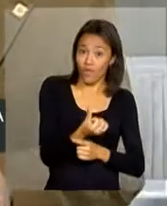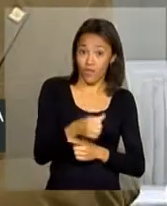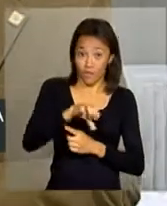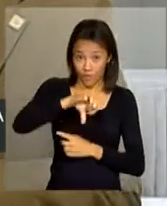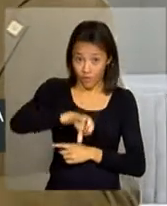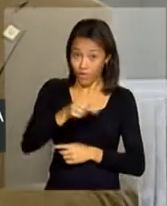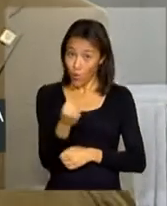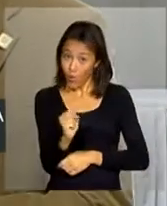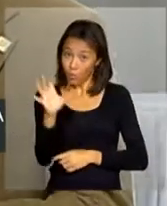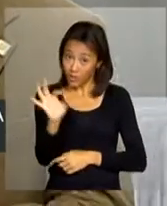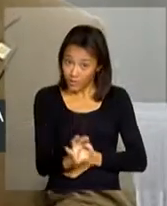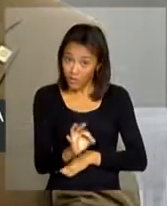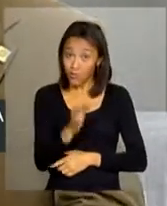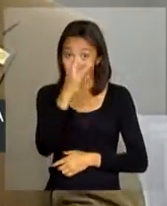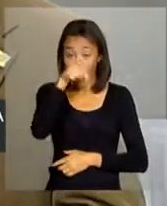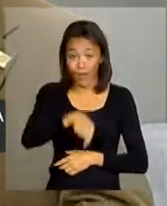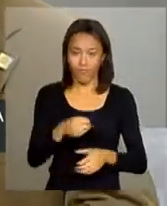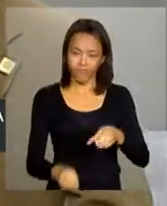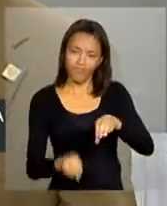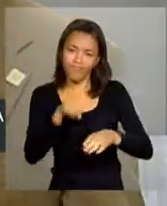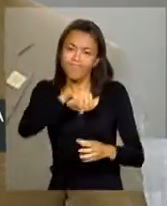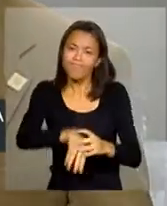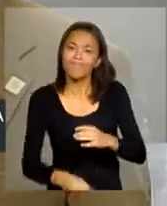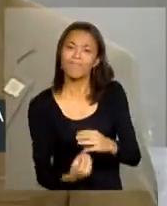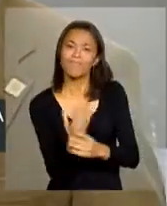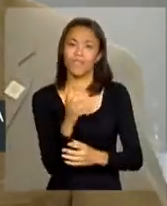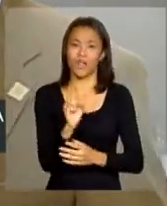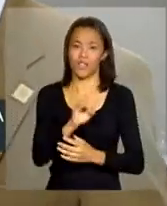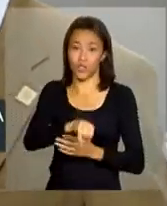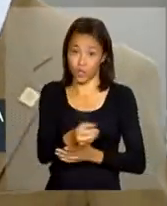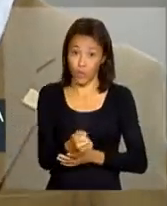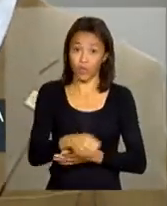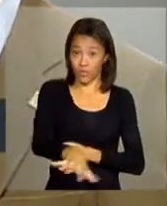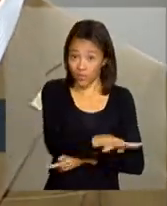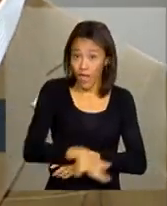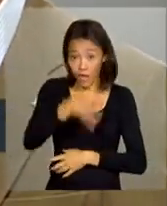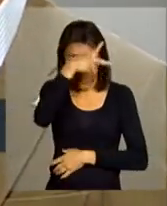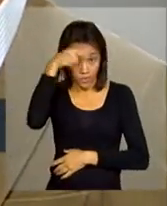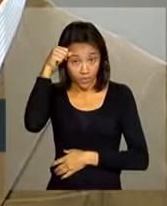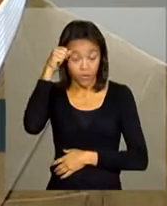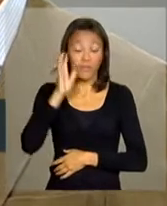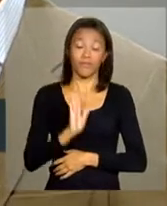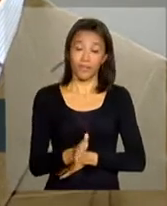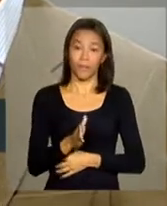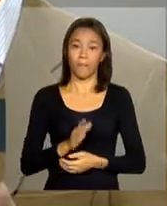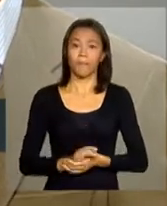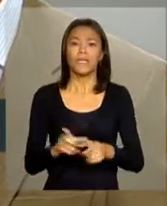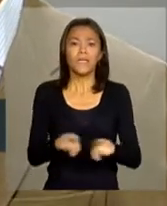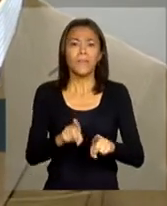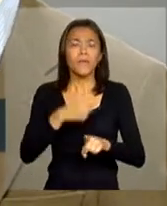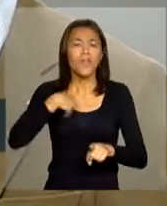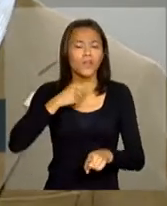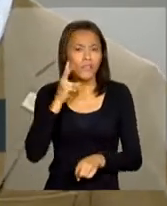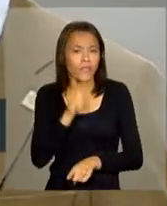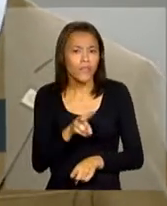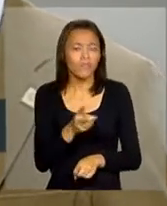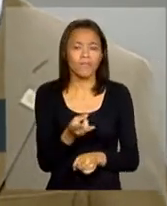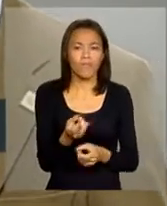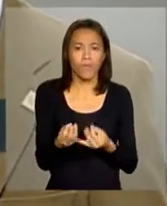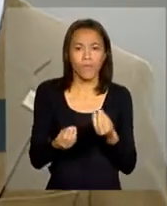dos municípios que plantam soja na Amazônia há quase que um censo completo de toda a a soja que é produzida e a gente verifica então